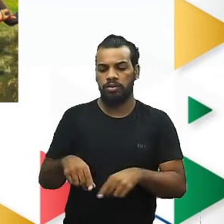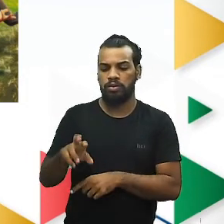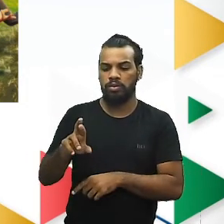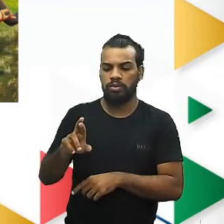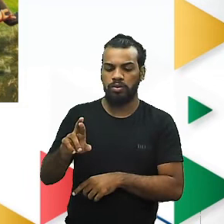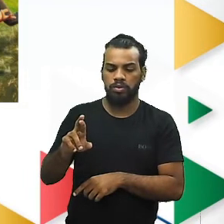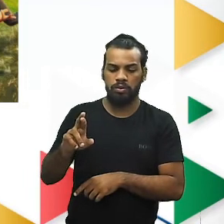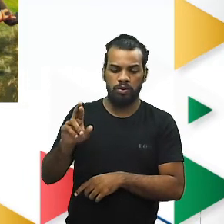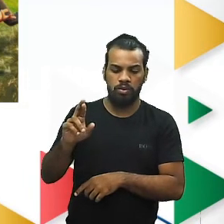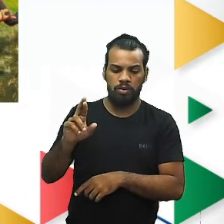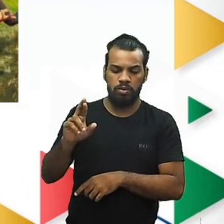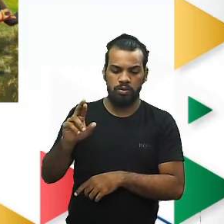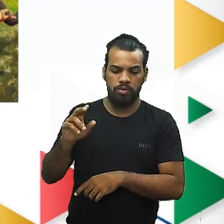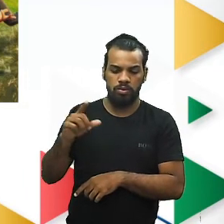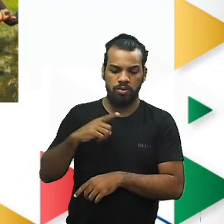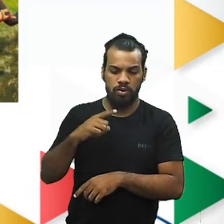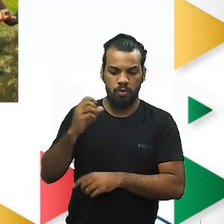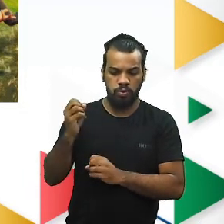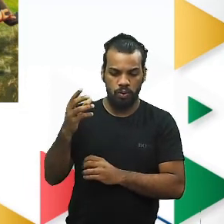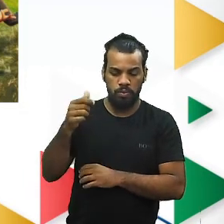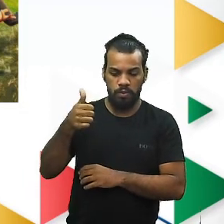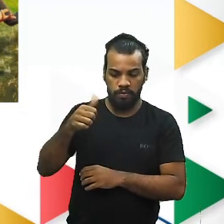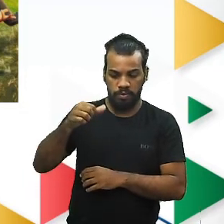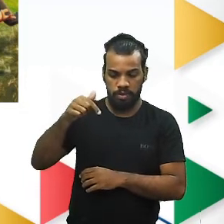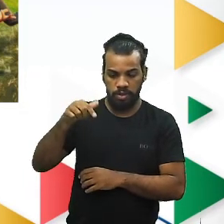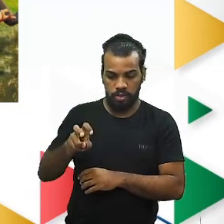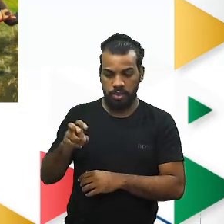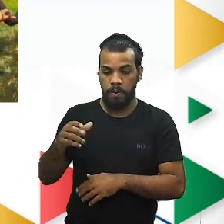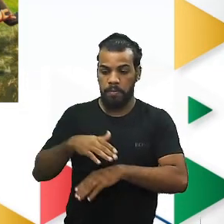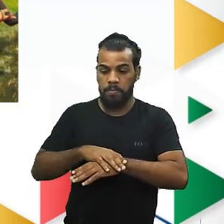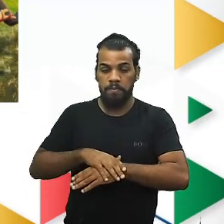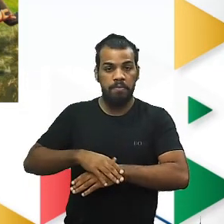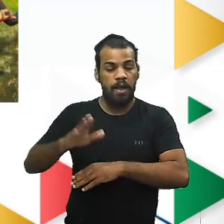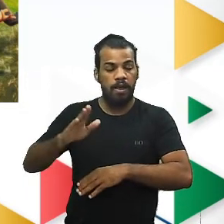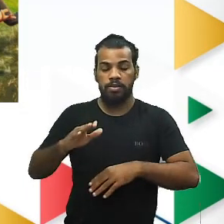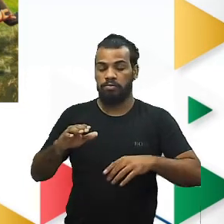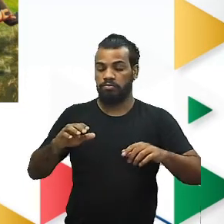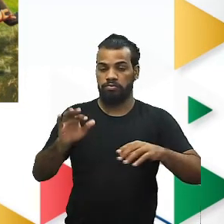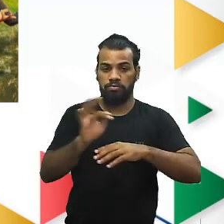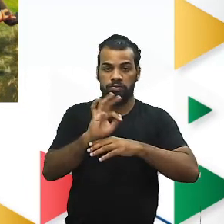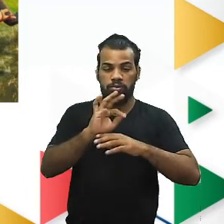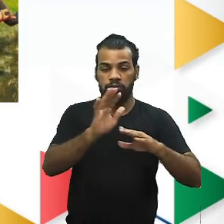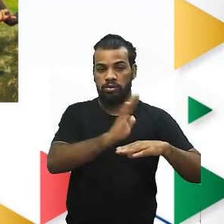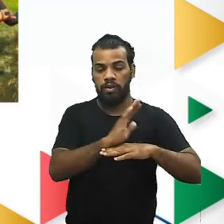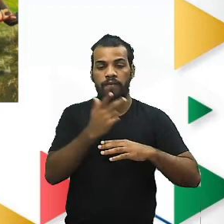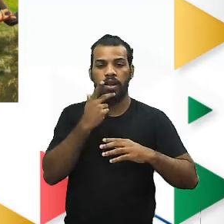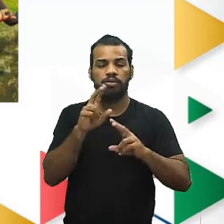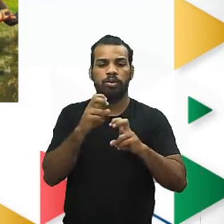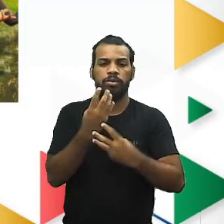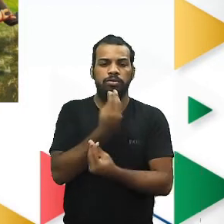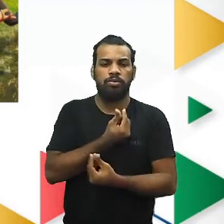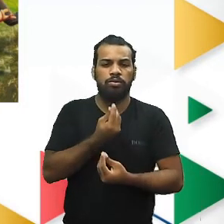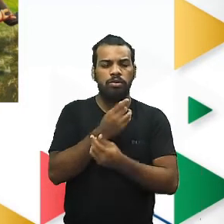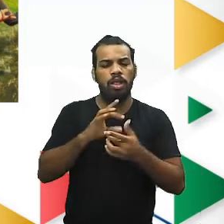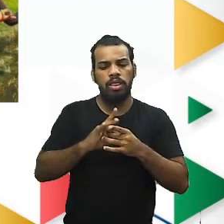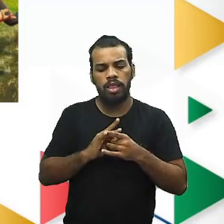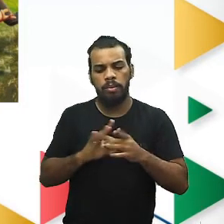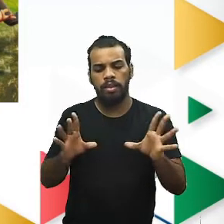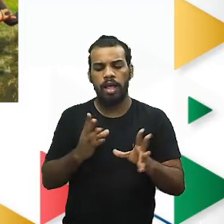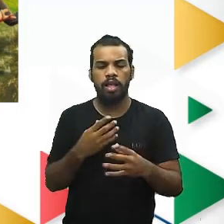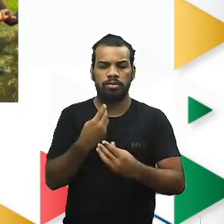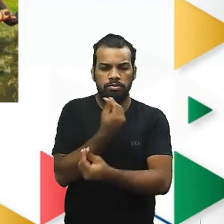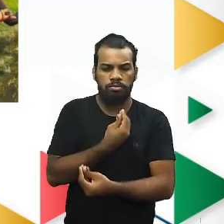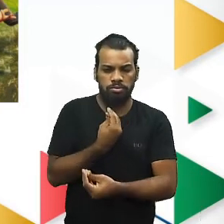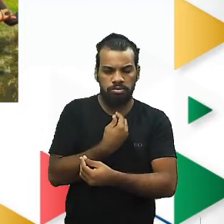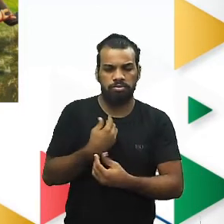Show, de 75, foi o filme que passou o maior tempo em cartaz. Ele fala sobre sexualidade e liberdade sexual. Mas ele